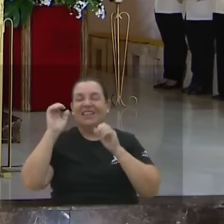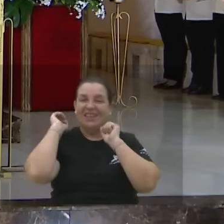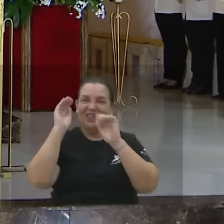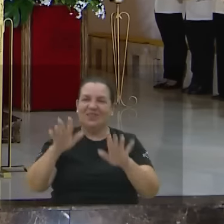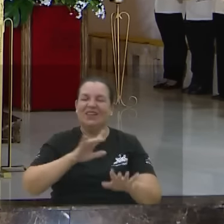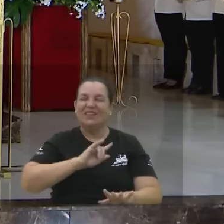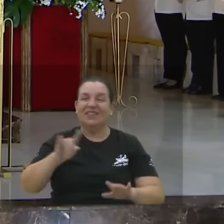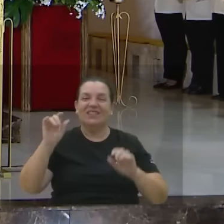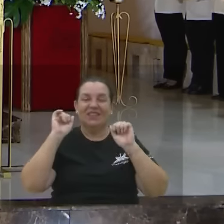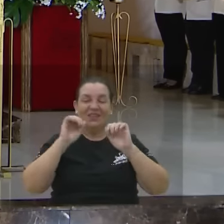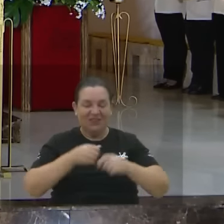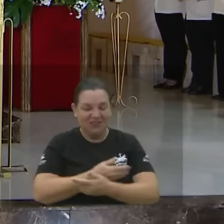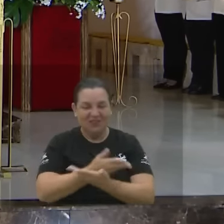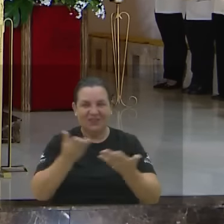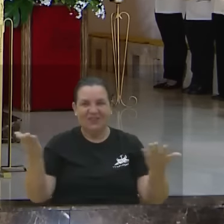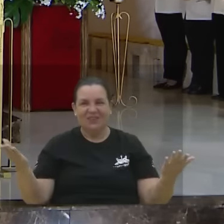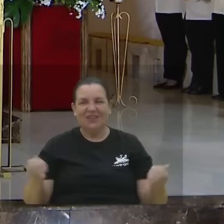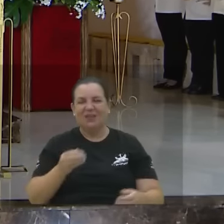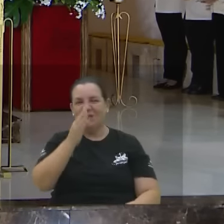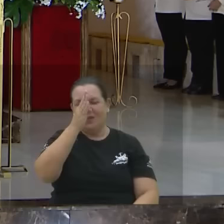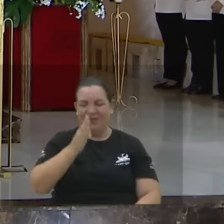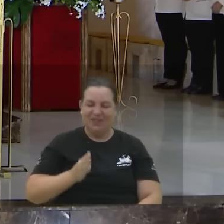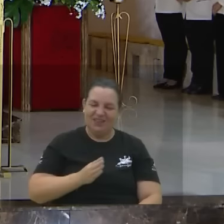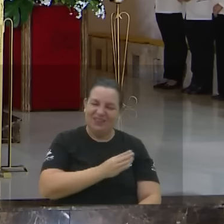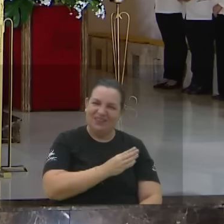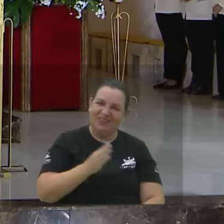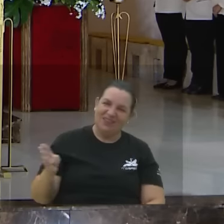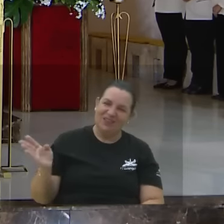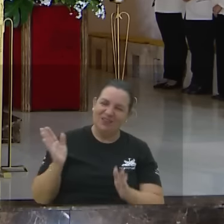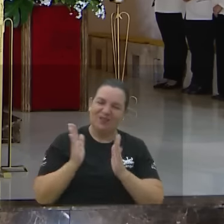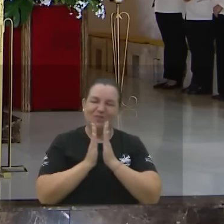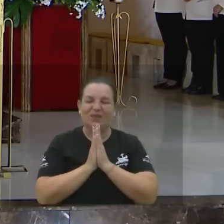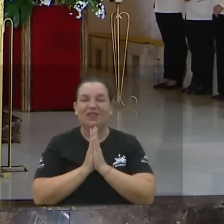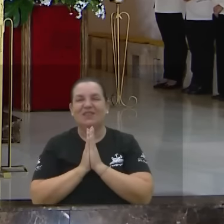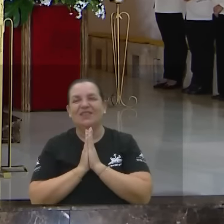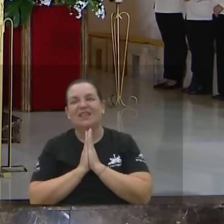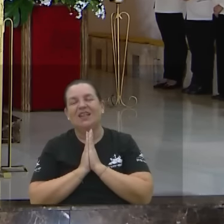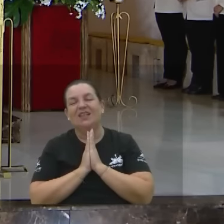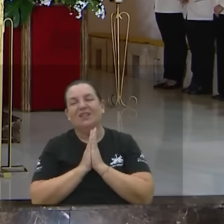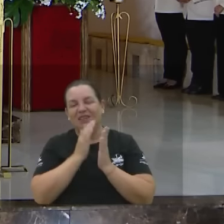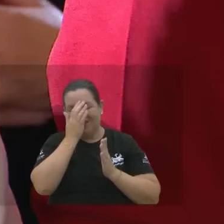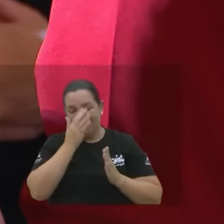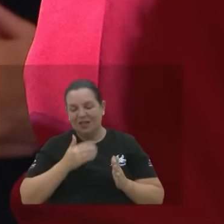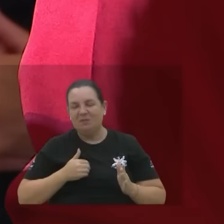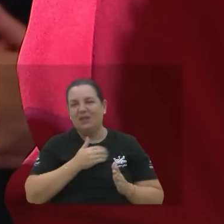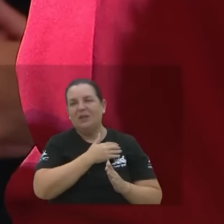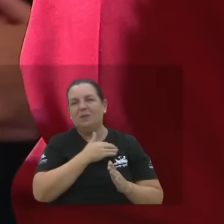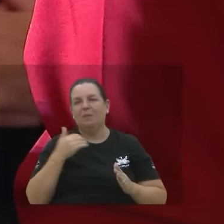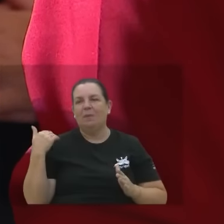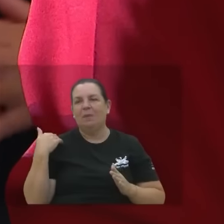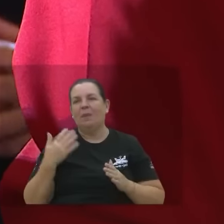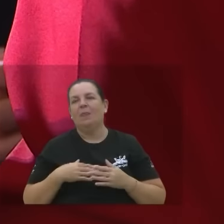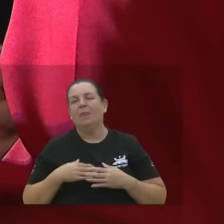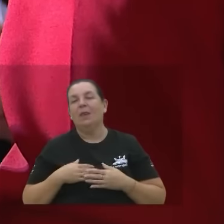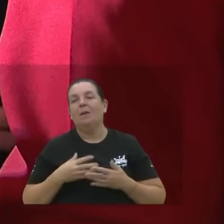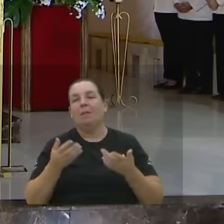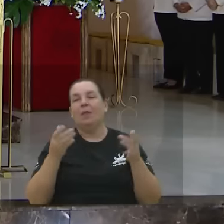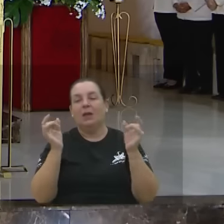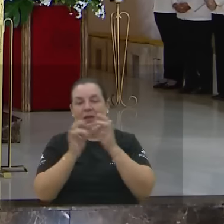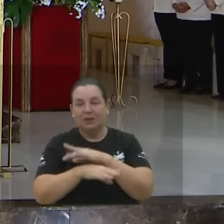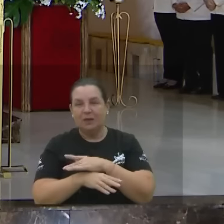de Deus recaia sobre todos, o Pai, Filho e Espírito Santo. Amém. E eu quero